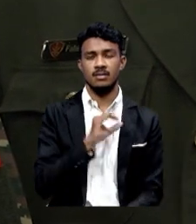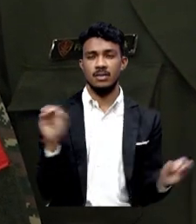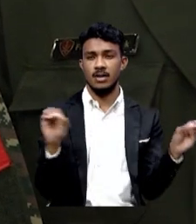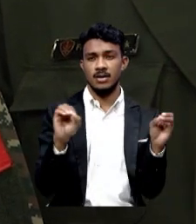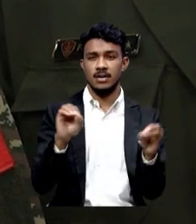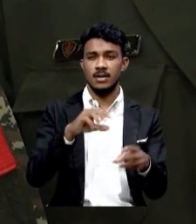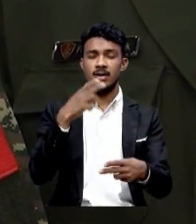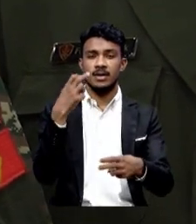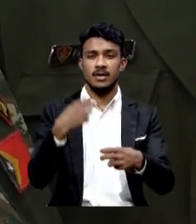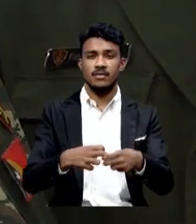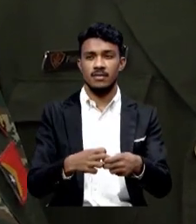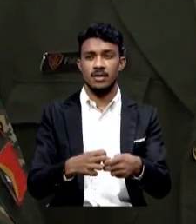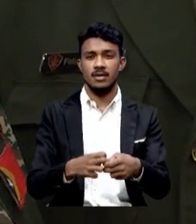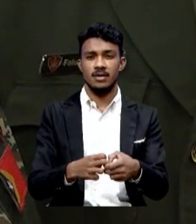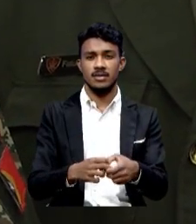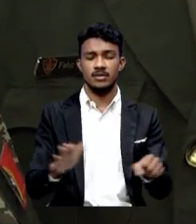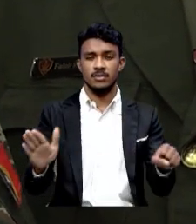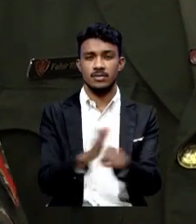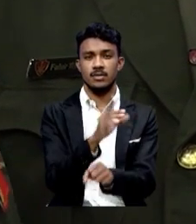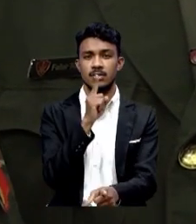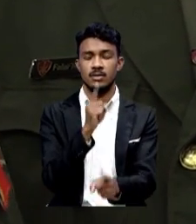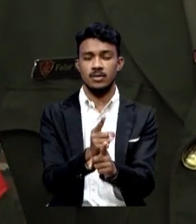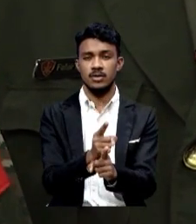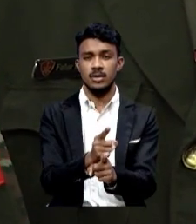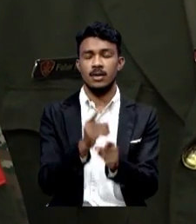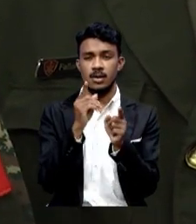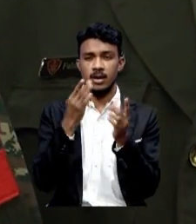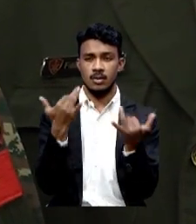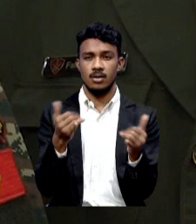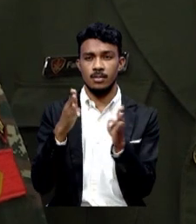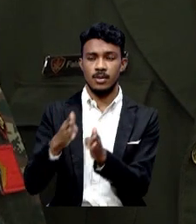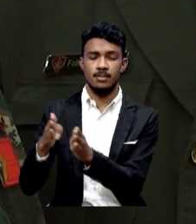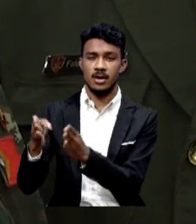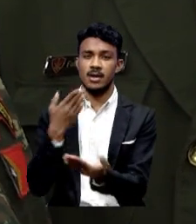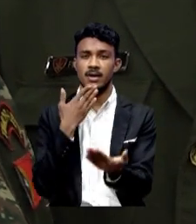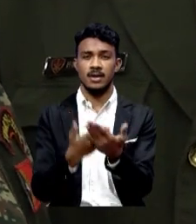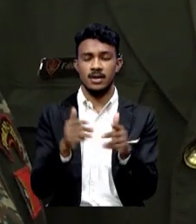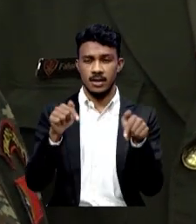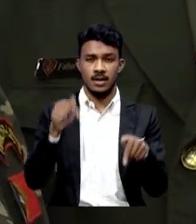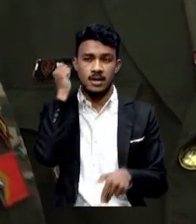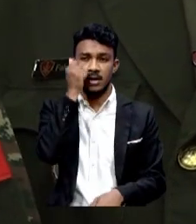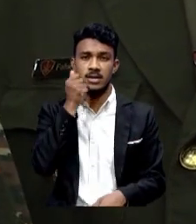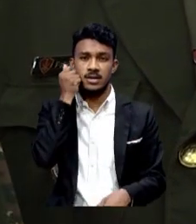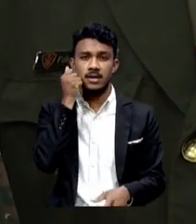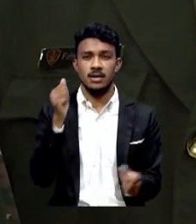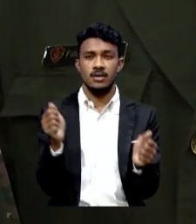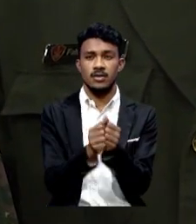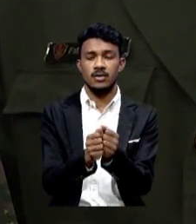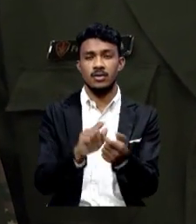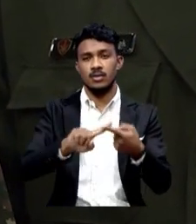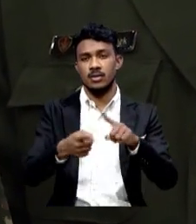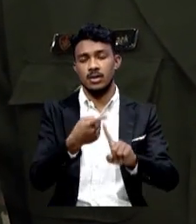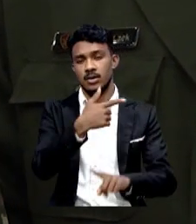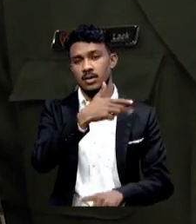né, ocupação, nós agora, prepara de dias viagem, né, ao lado do Indonésia, né, para